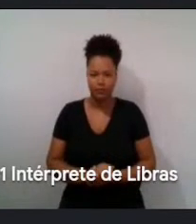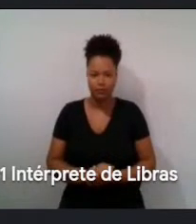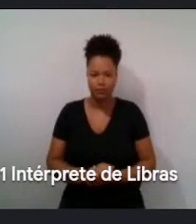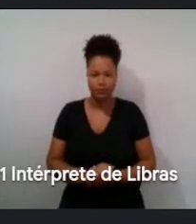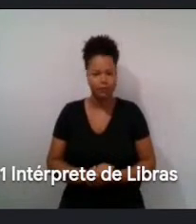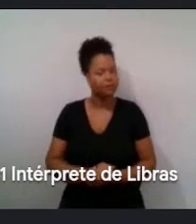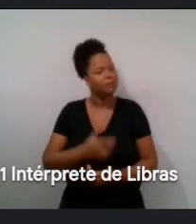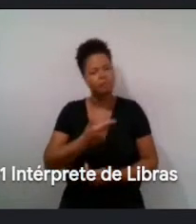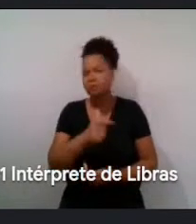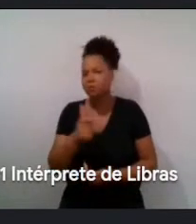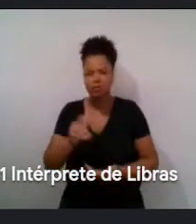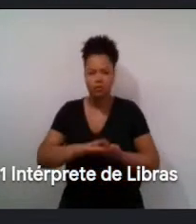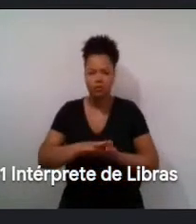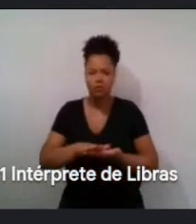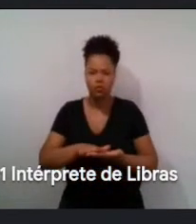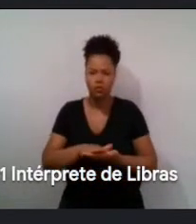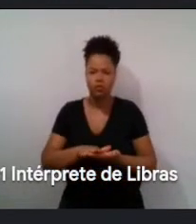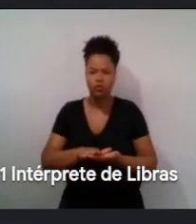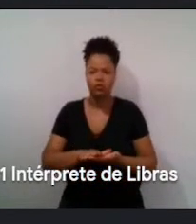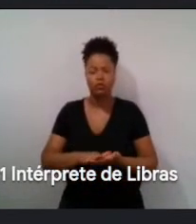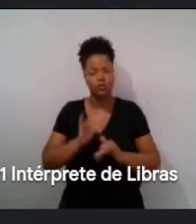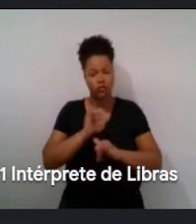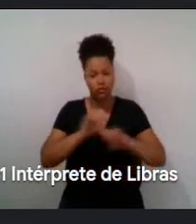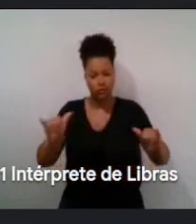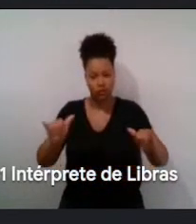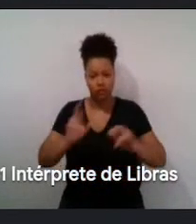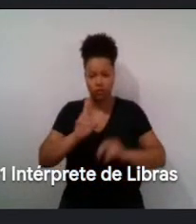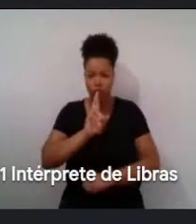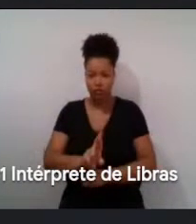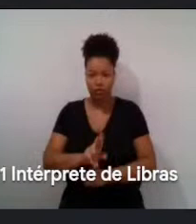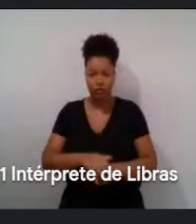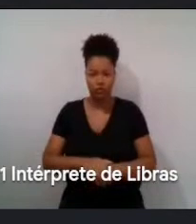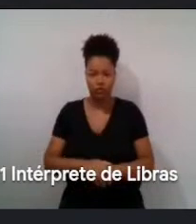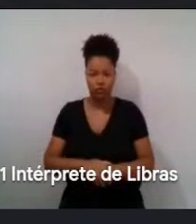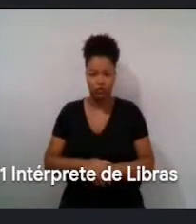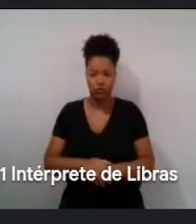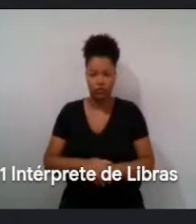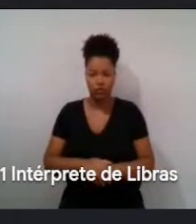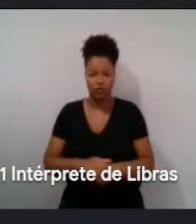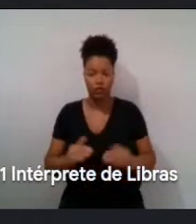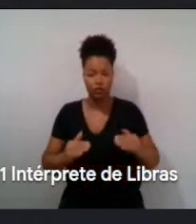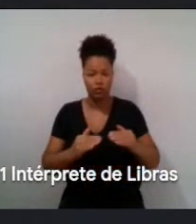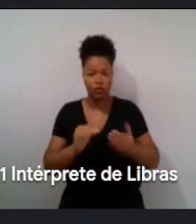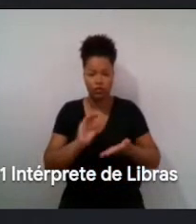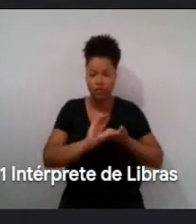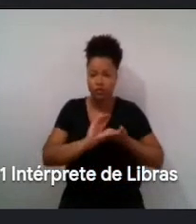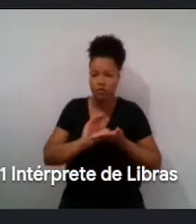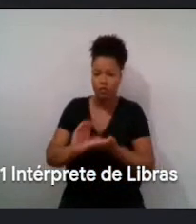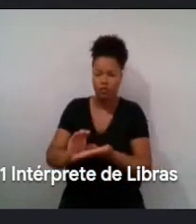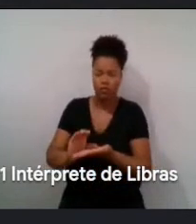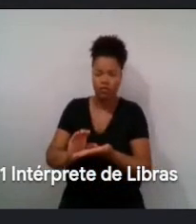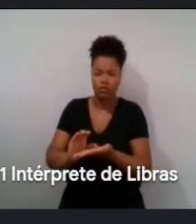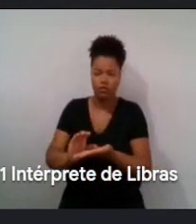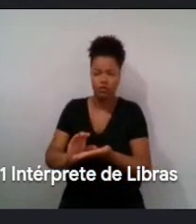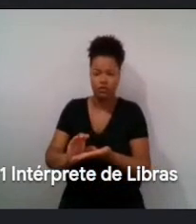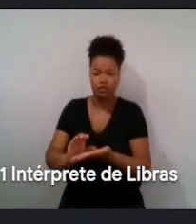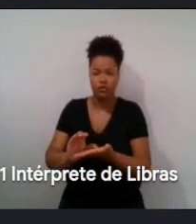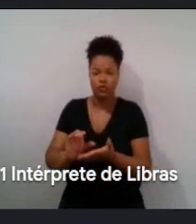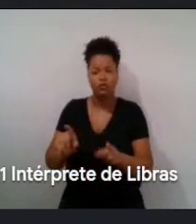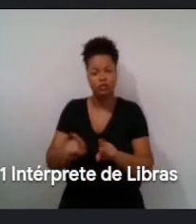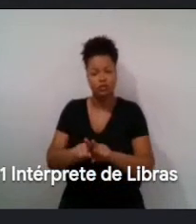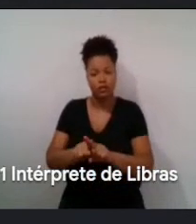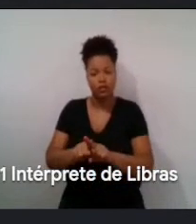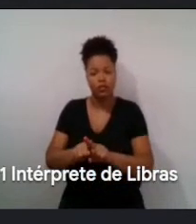Não havendo, então, vou proclamar o resultado. A corte conhece do recurso e dá provimento